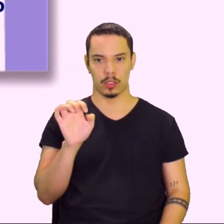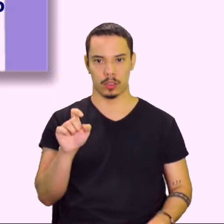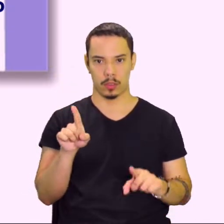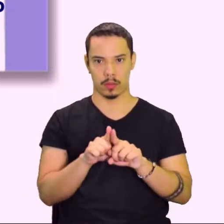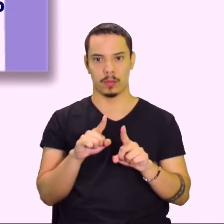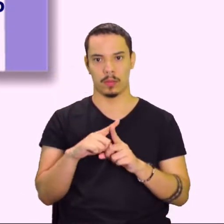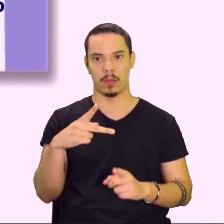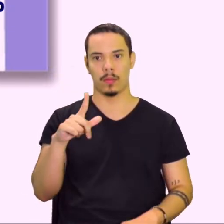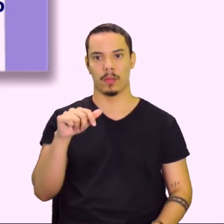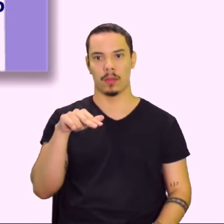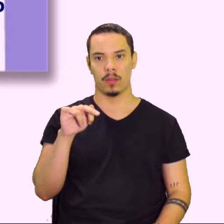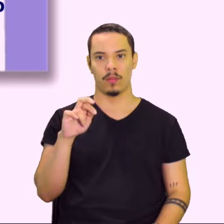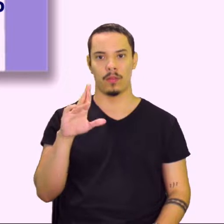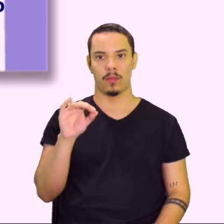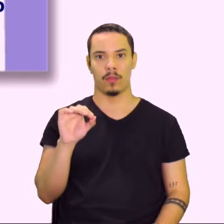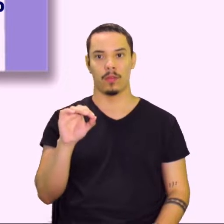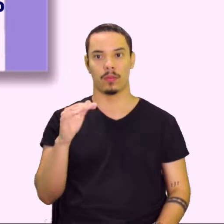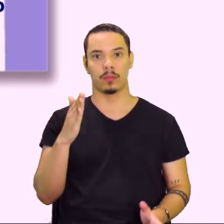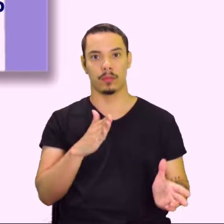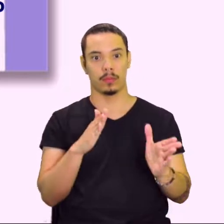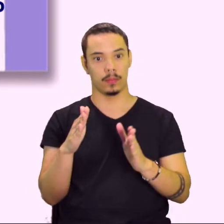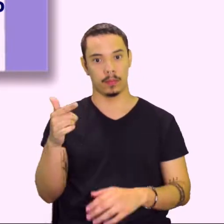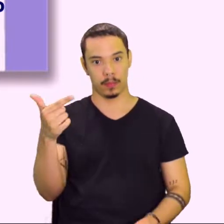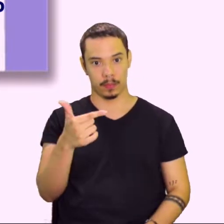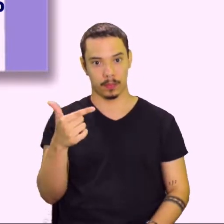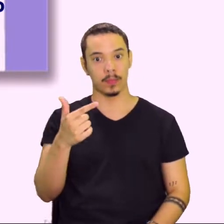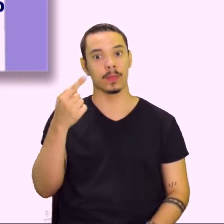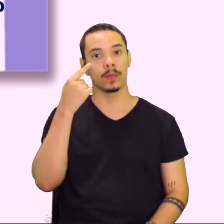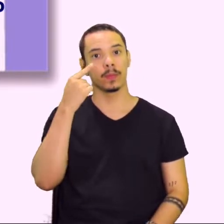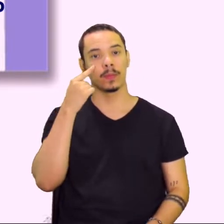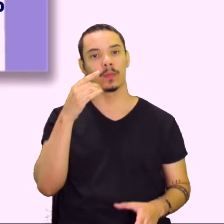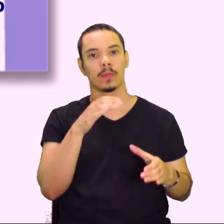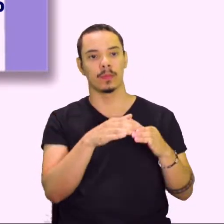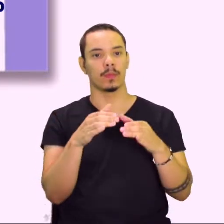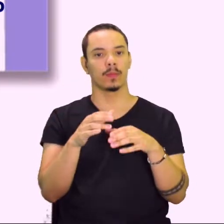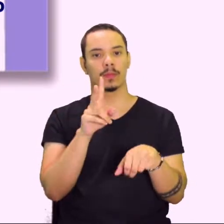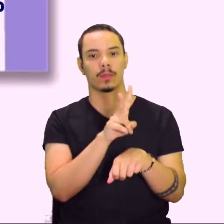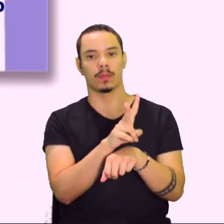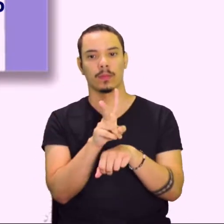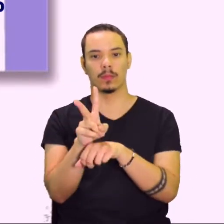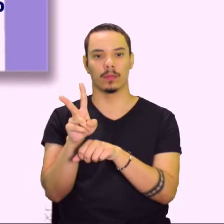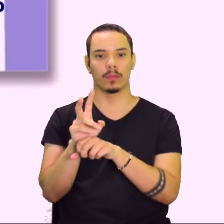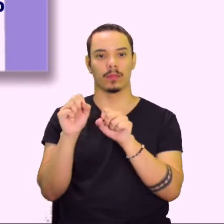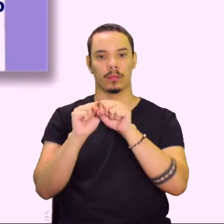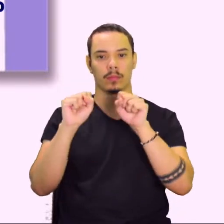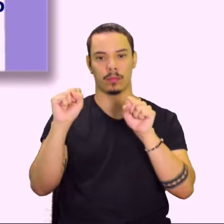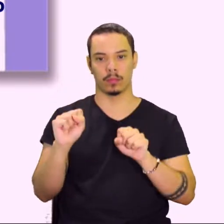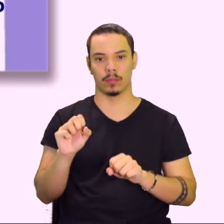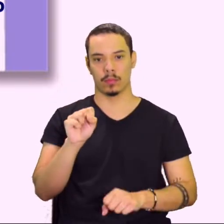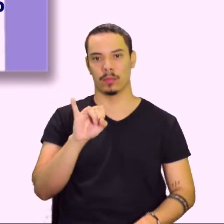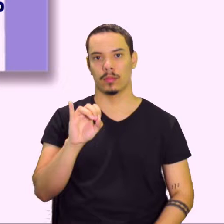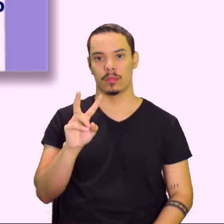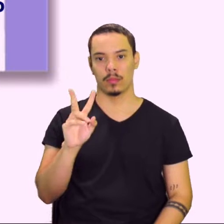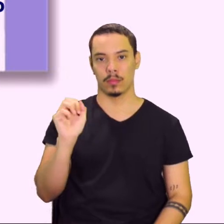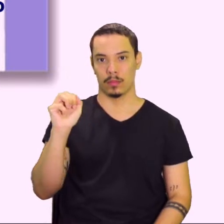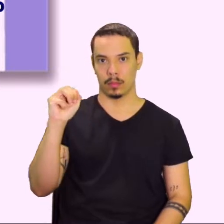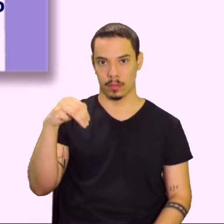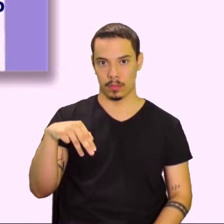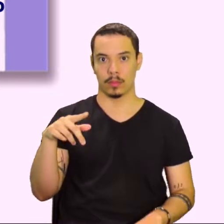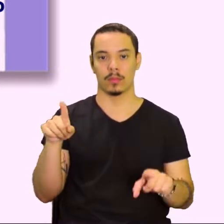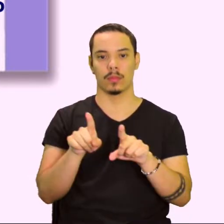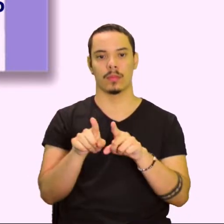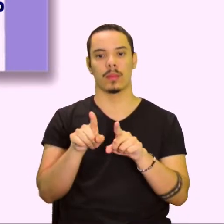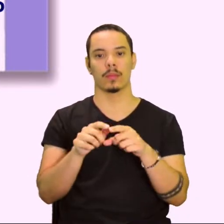Veremos unidade de conservação, sistema de vigilância da Amazônia, o CIVAM, e também